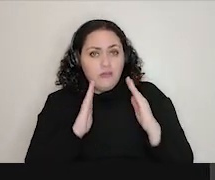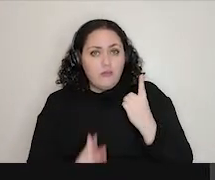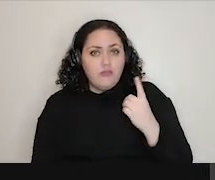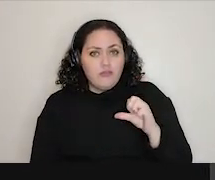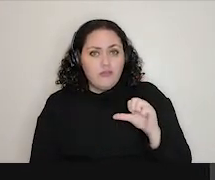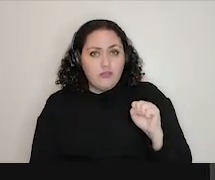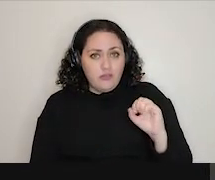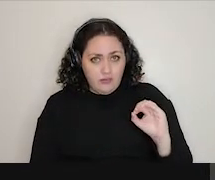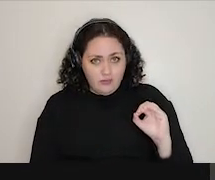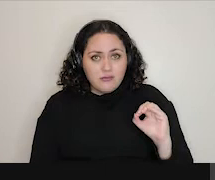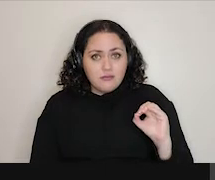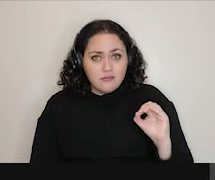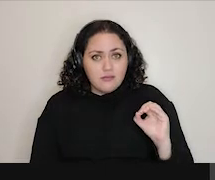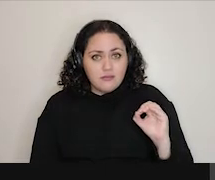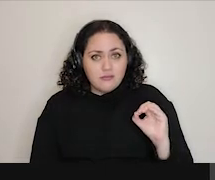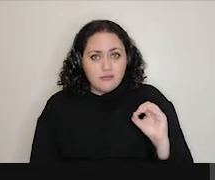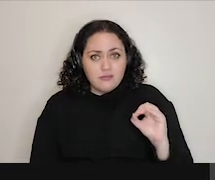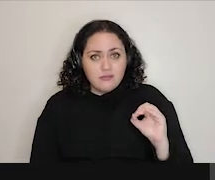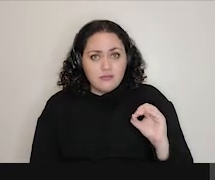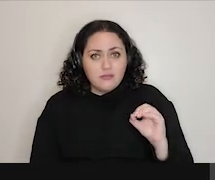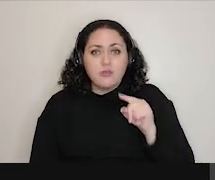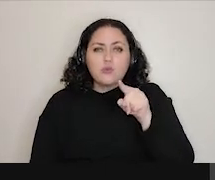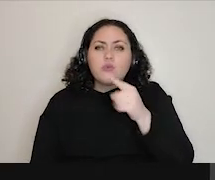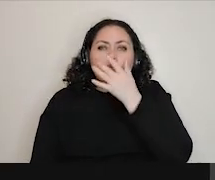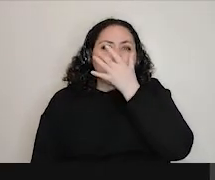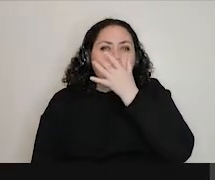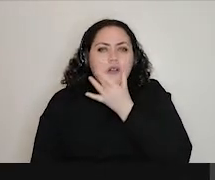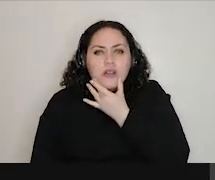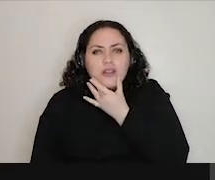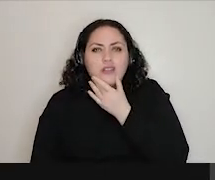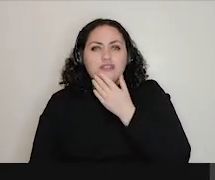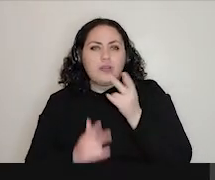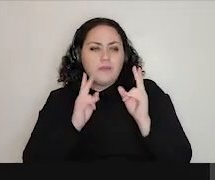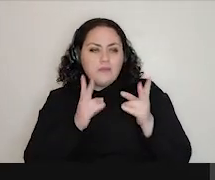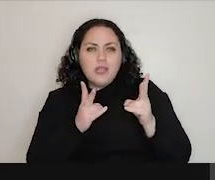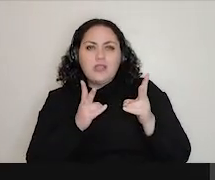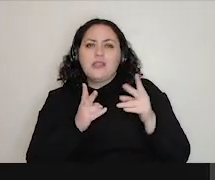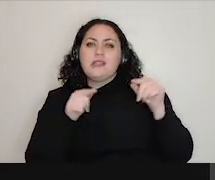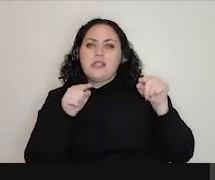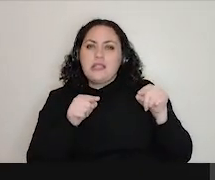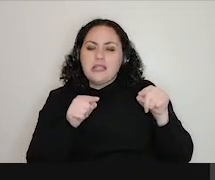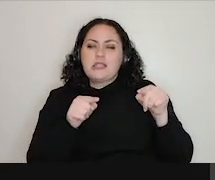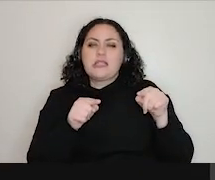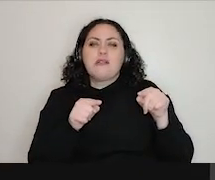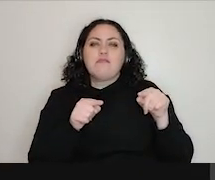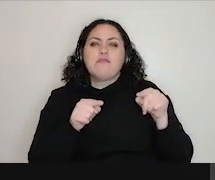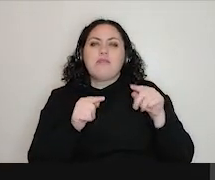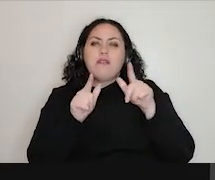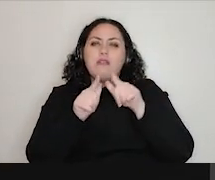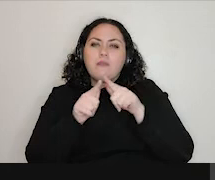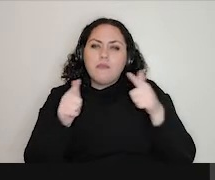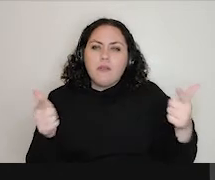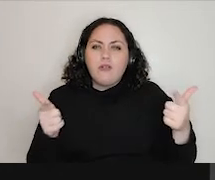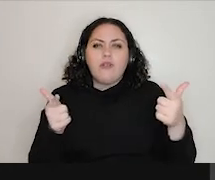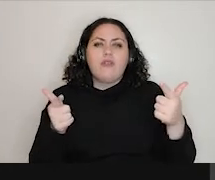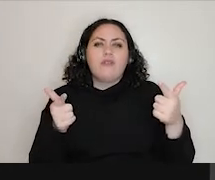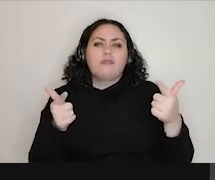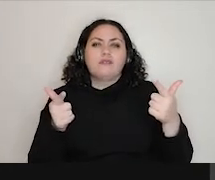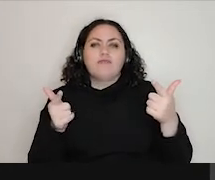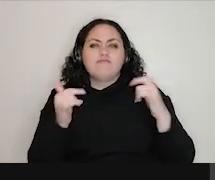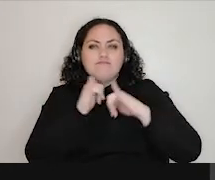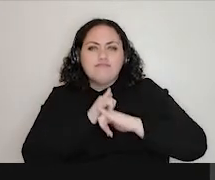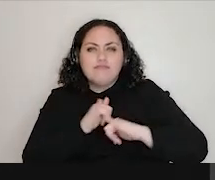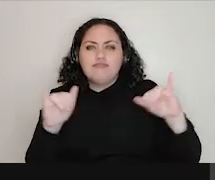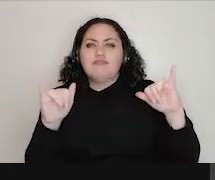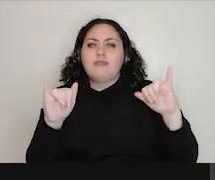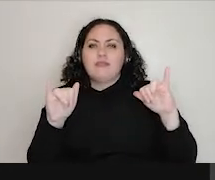população LGBTQIA+, da época? Será que esse tipo, né, de reportagem, esse tipo